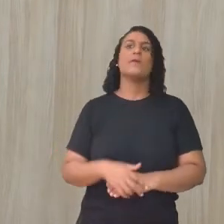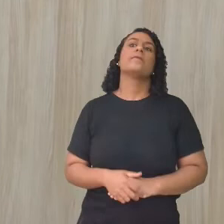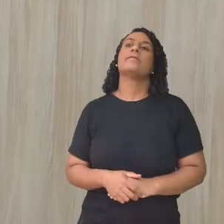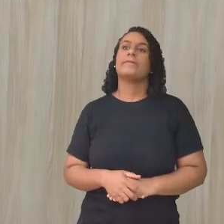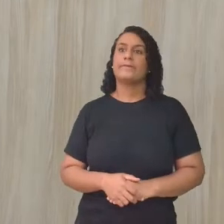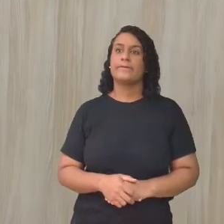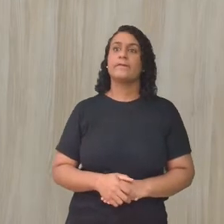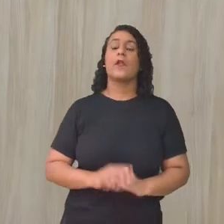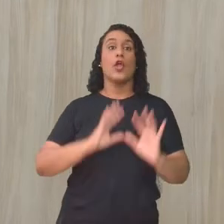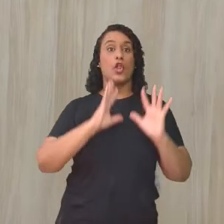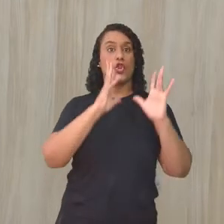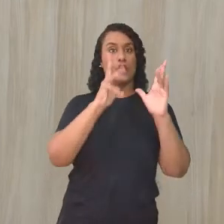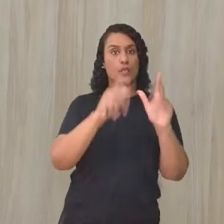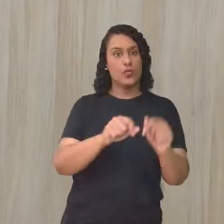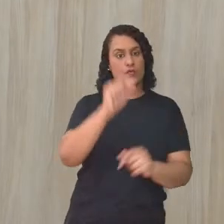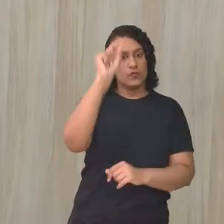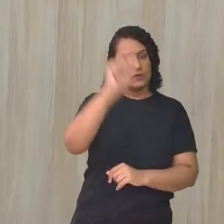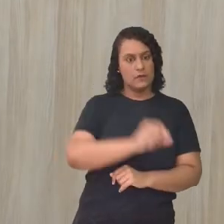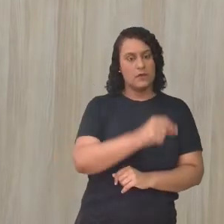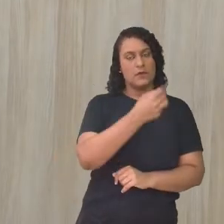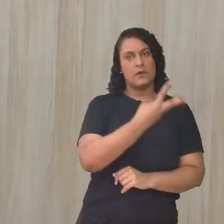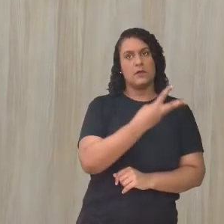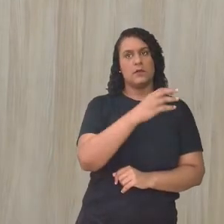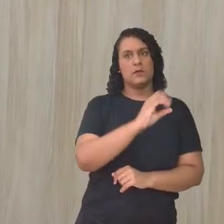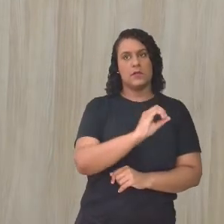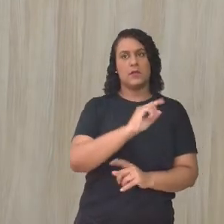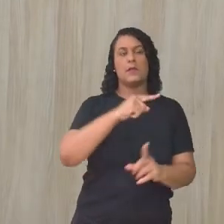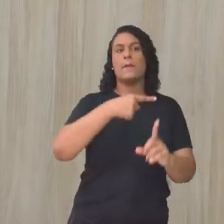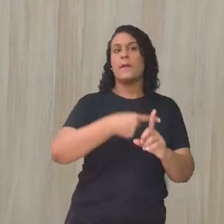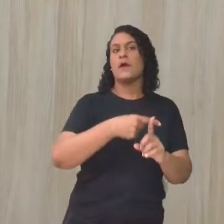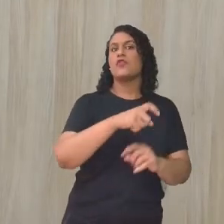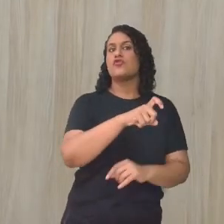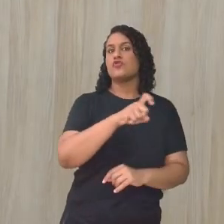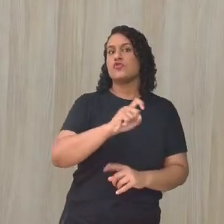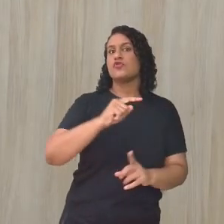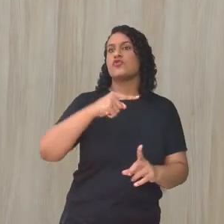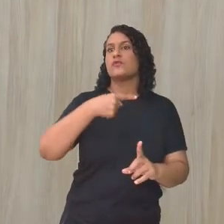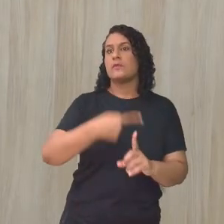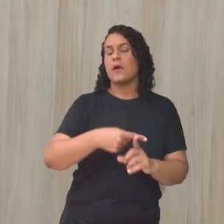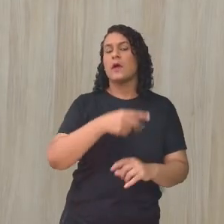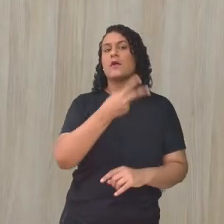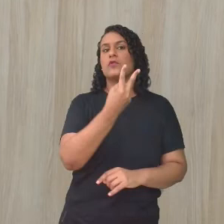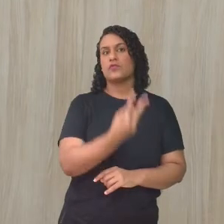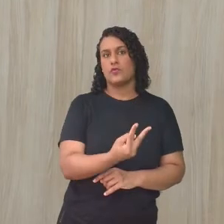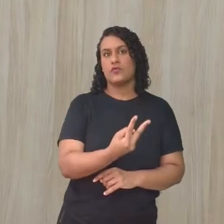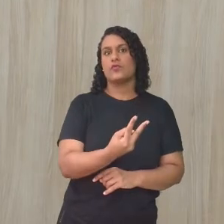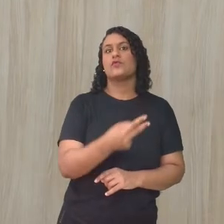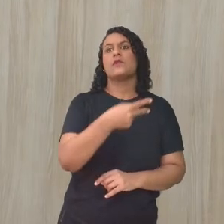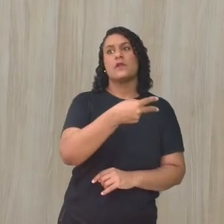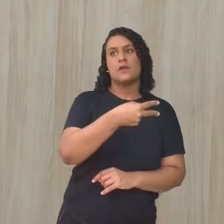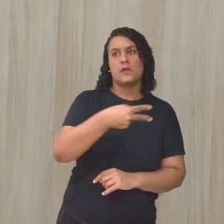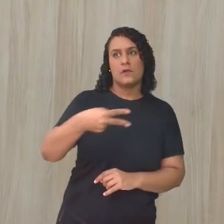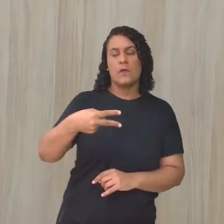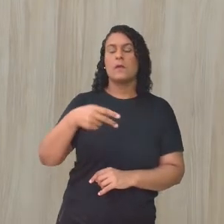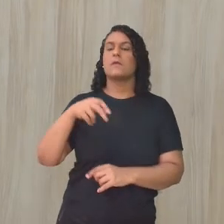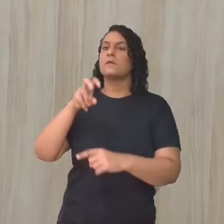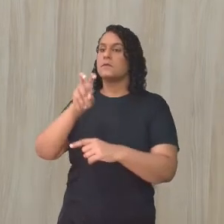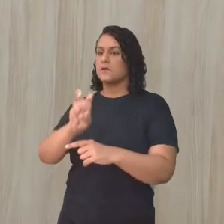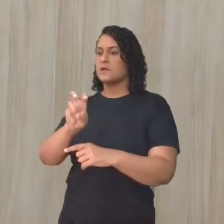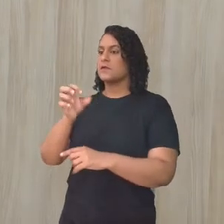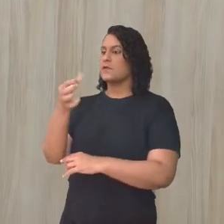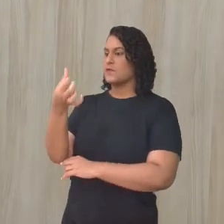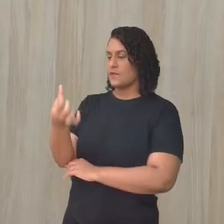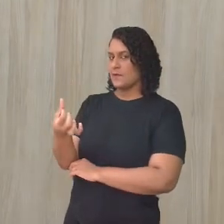como isso tudo está para isso tudo. Quem é isso tudo, Ricardinho? É 30 mais x mais 2